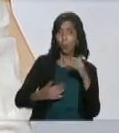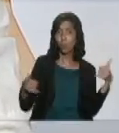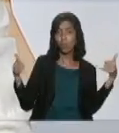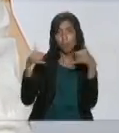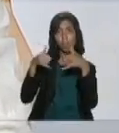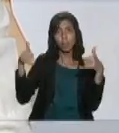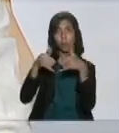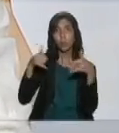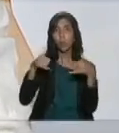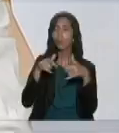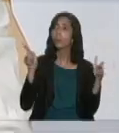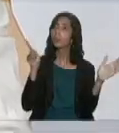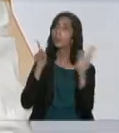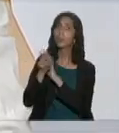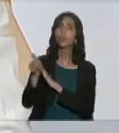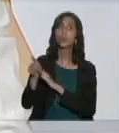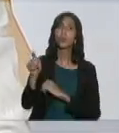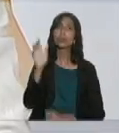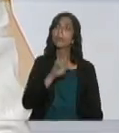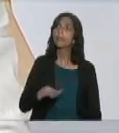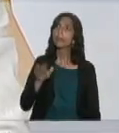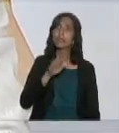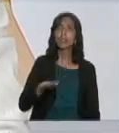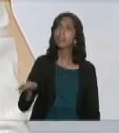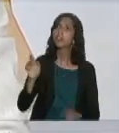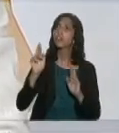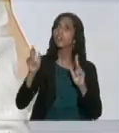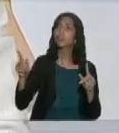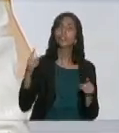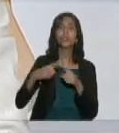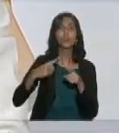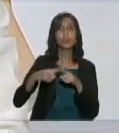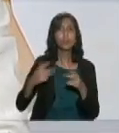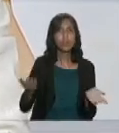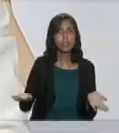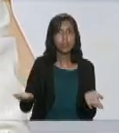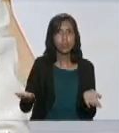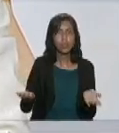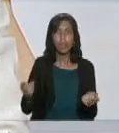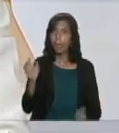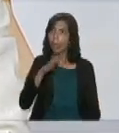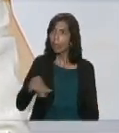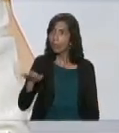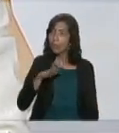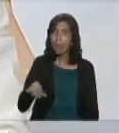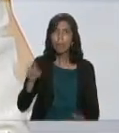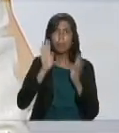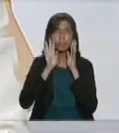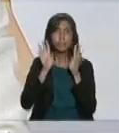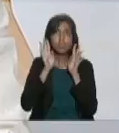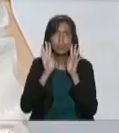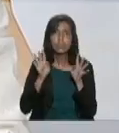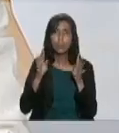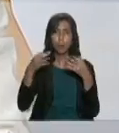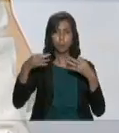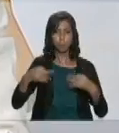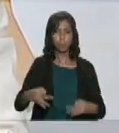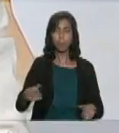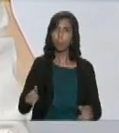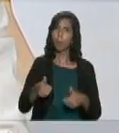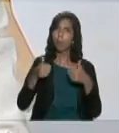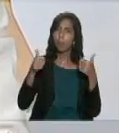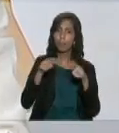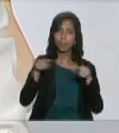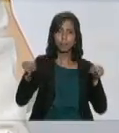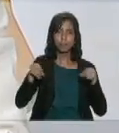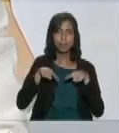de escolas municipais perguntando o que aquelas crianças tinham de diferenciado. Porque elas eram mais atentas, elas se comportavam melhor